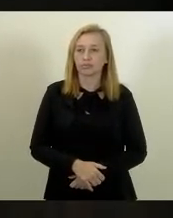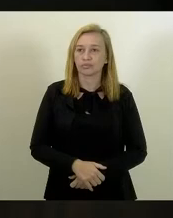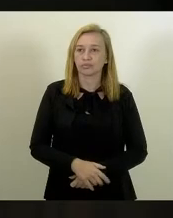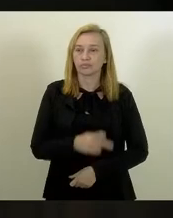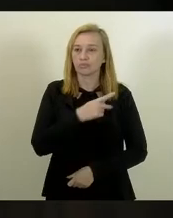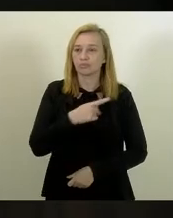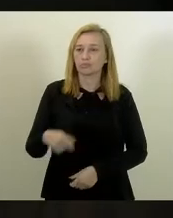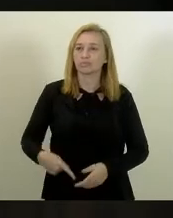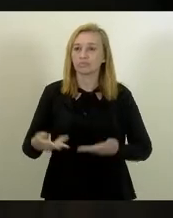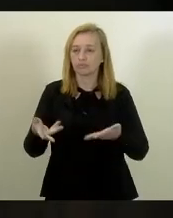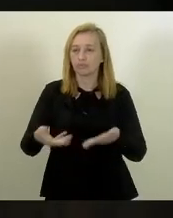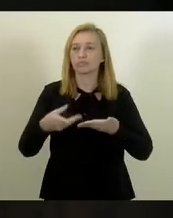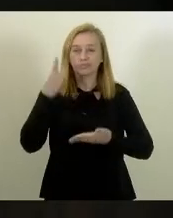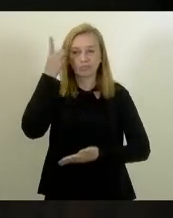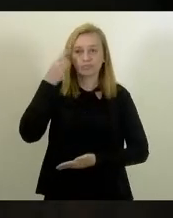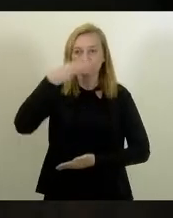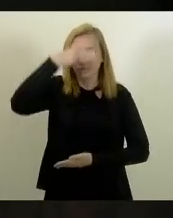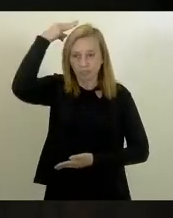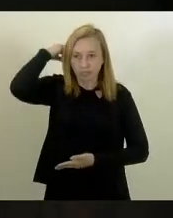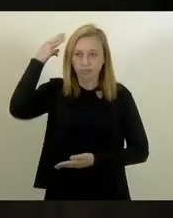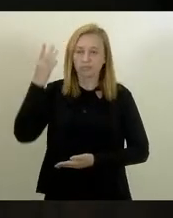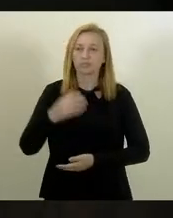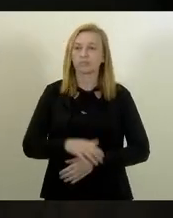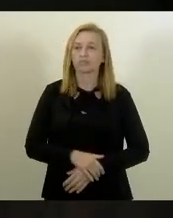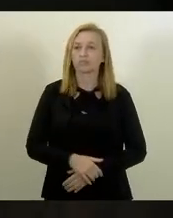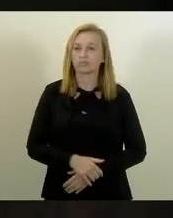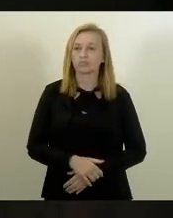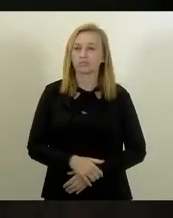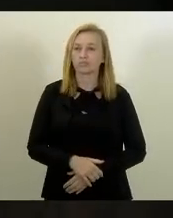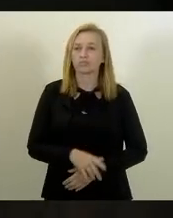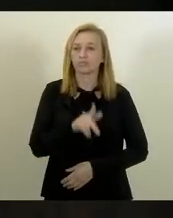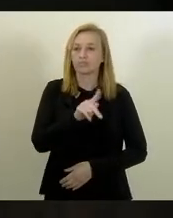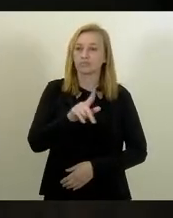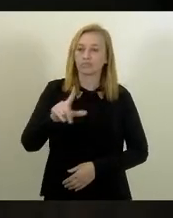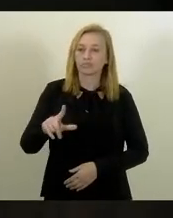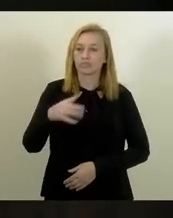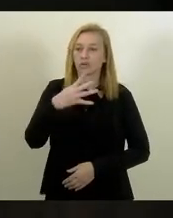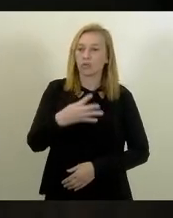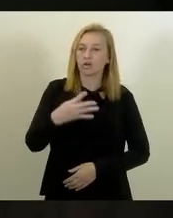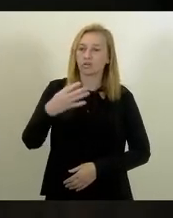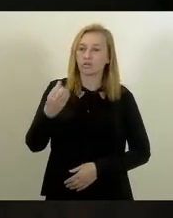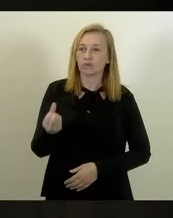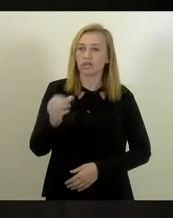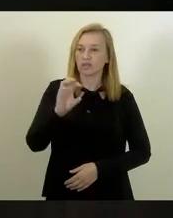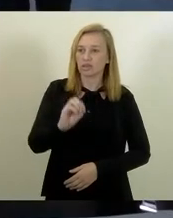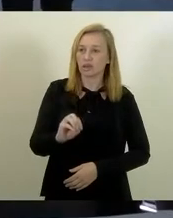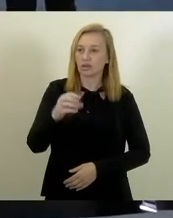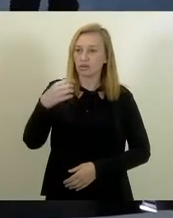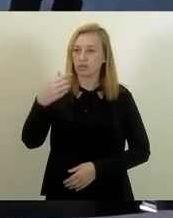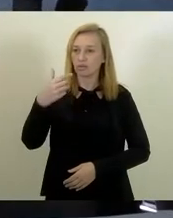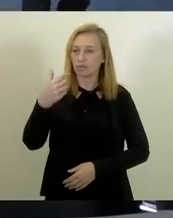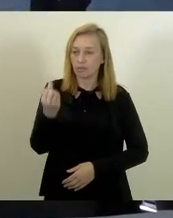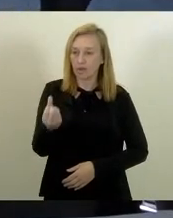Presidência, convido o deputado Márcio Pacheco para emitir parecer sobre o PL 4606.